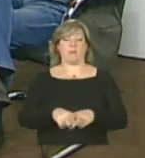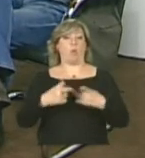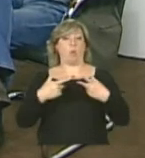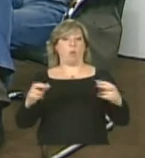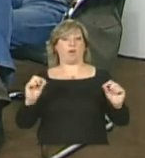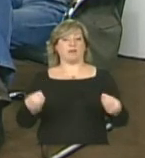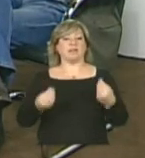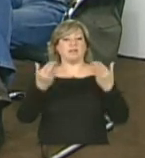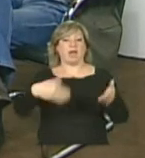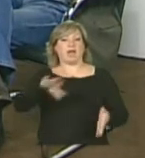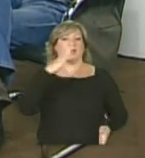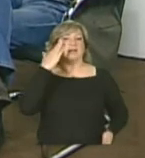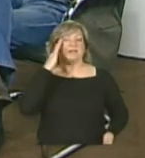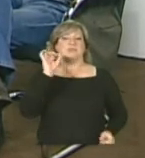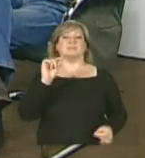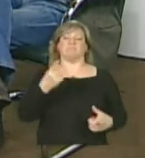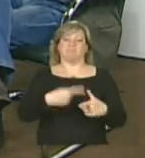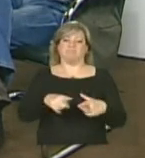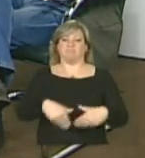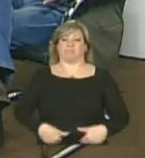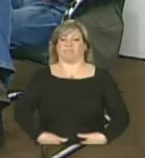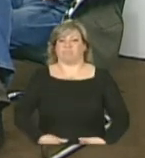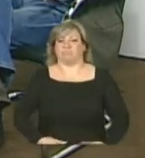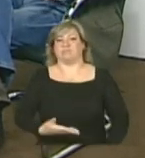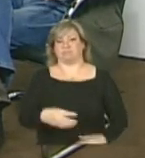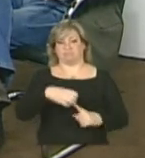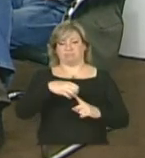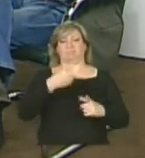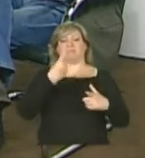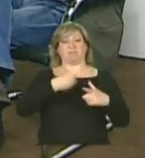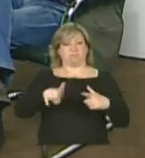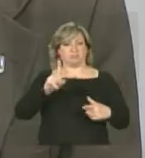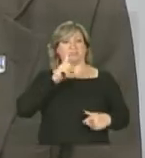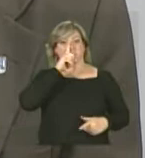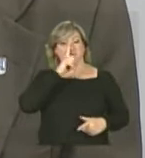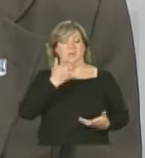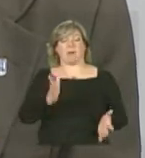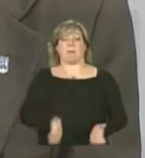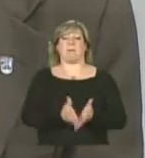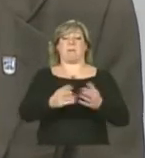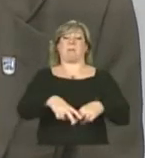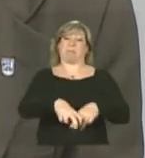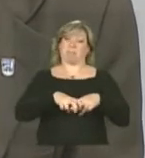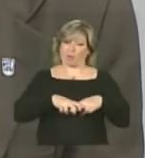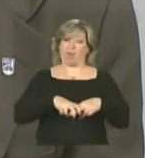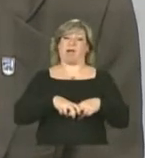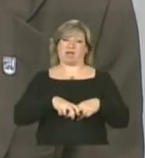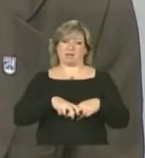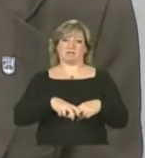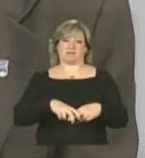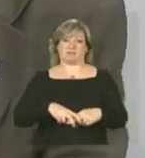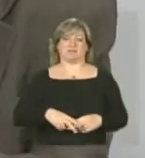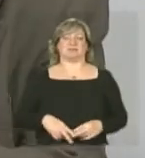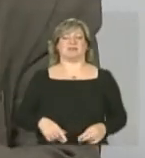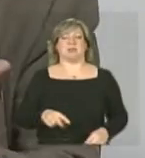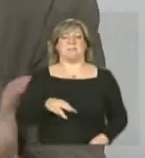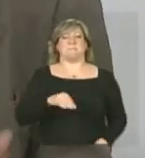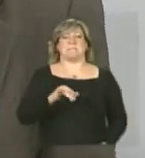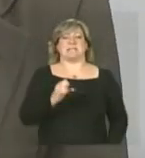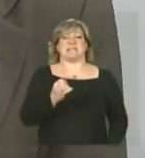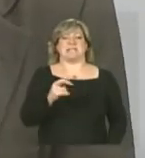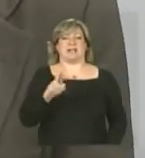compreensão da insegurança alimentar nacional como um componente importante da pobreza, né, como um todo, ou da miséria